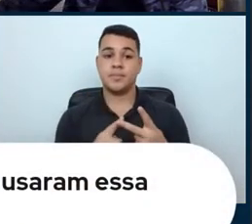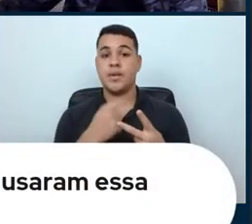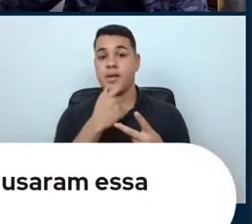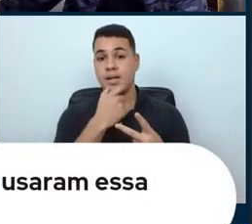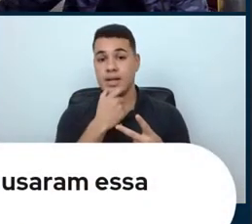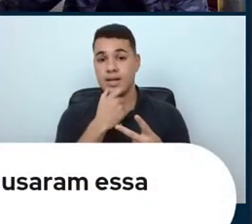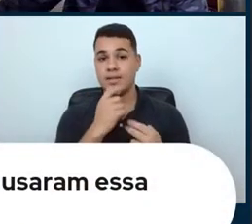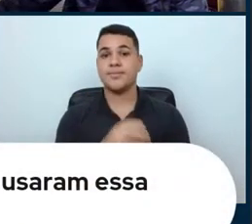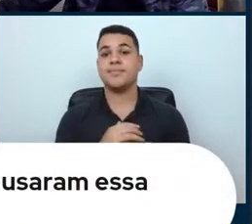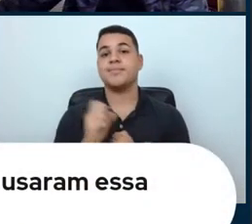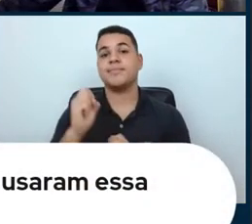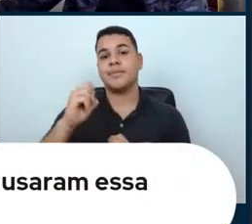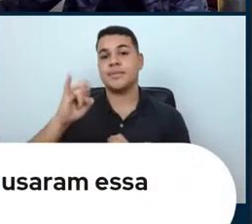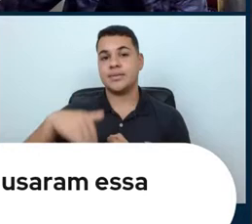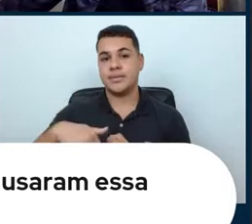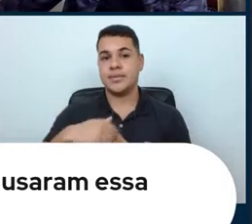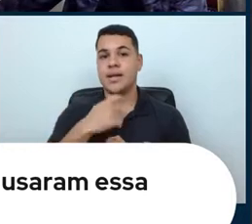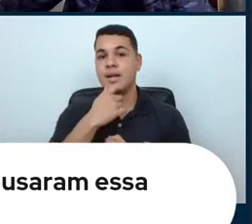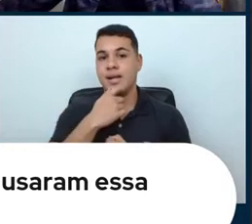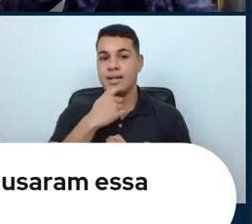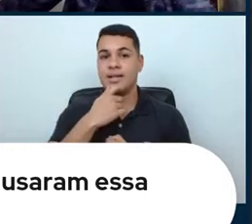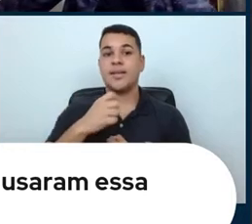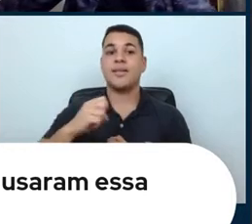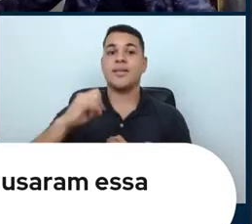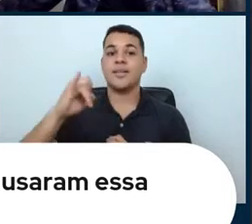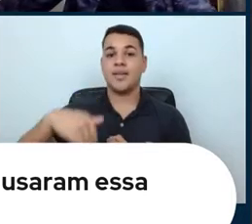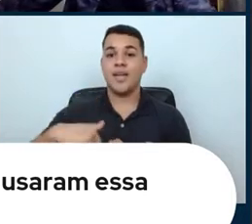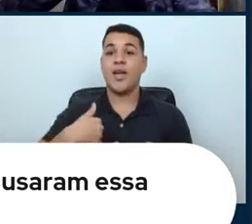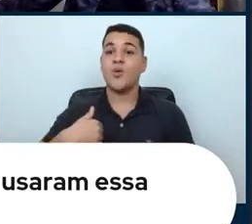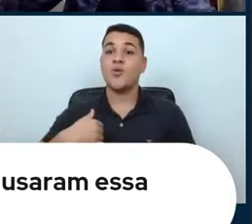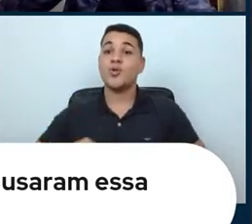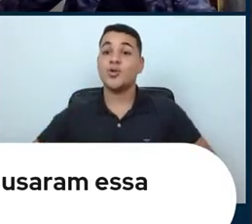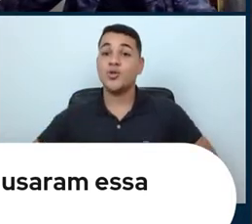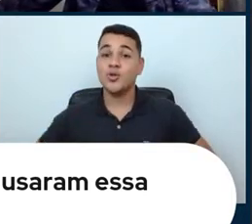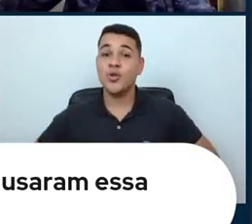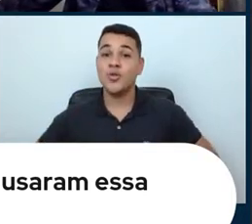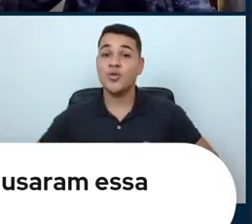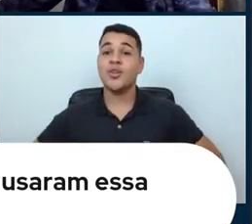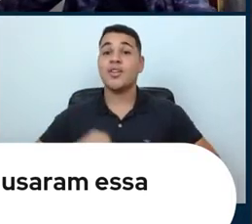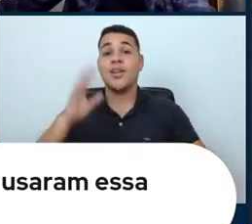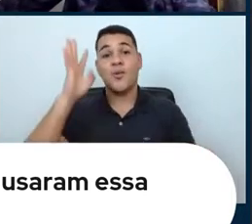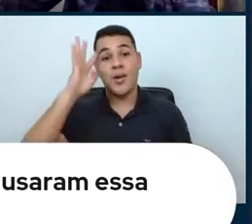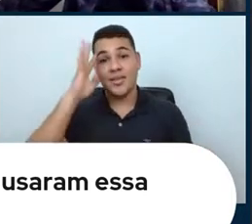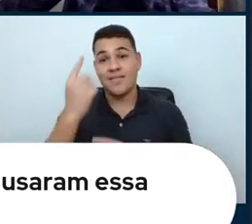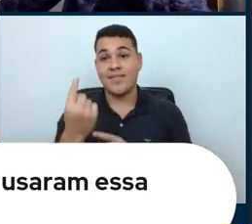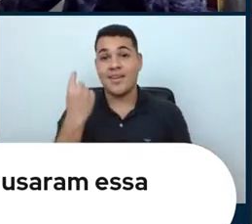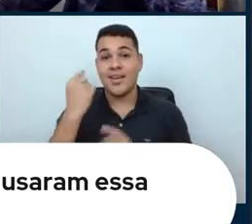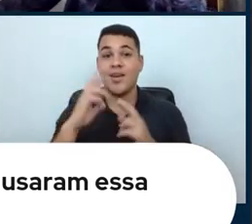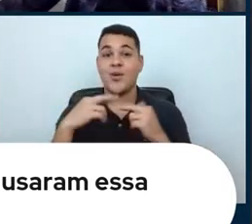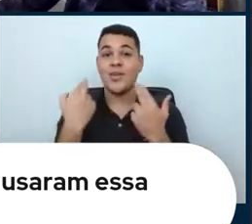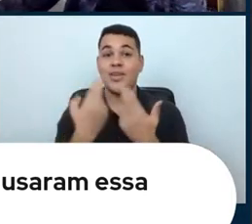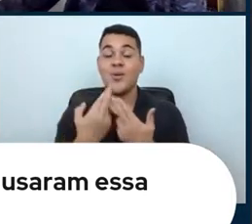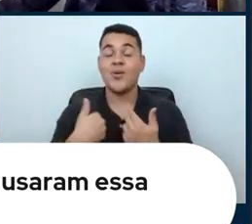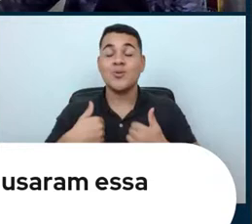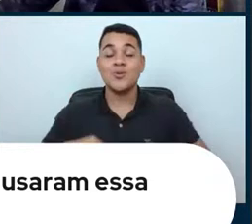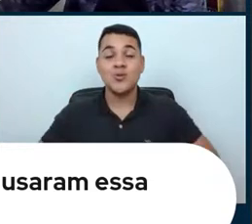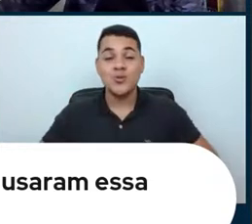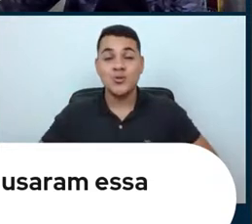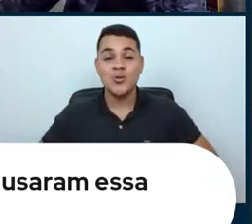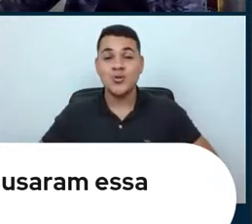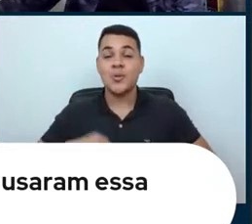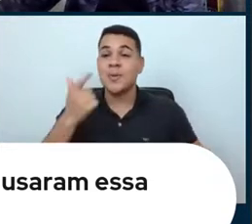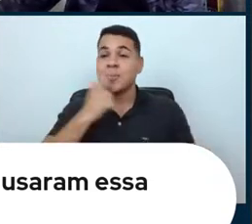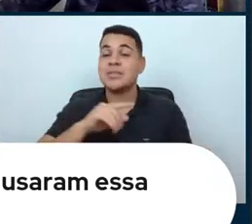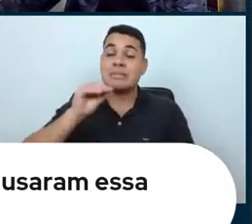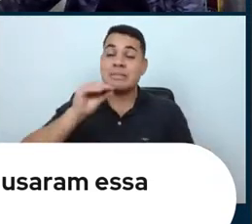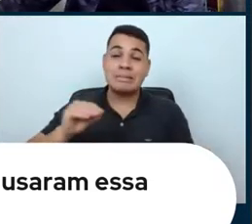Gente, o inglês é importante. Pergunta é claro para você ver como que eu sofro nas nossas dailies na quarta-feira para falar inglês. Mas a gente